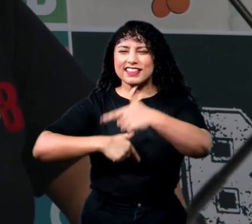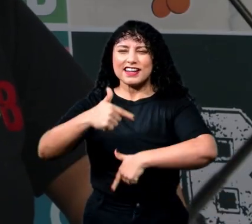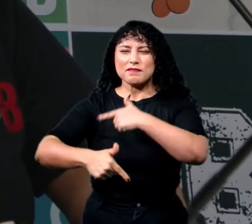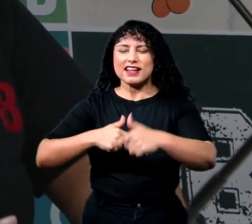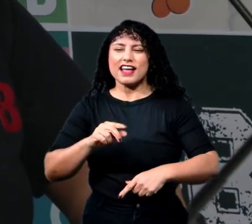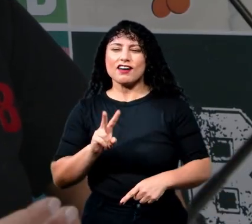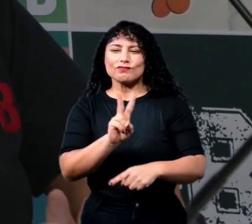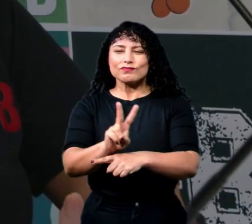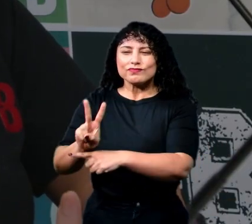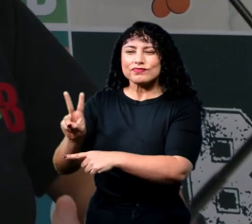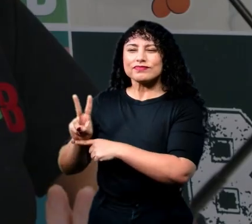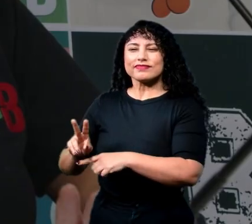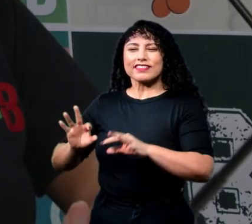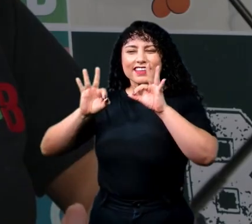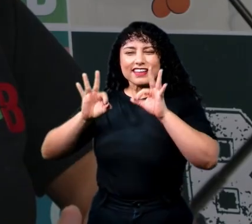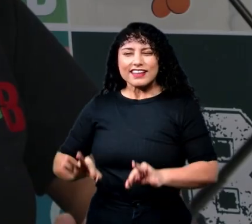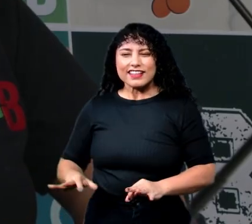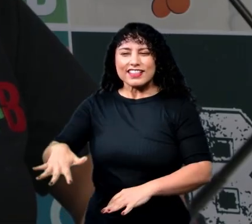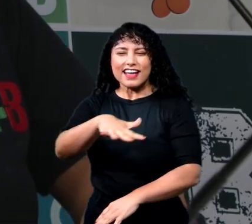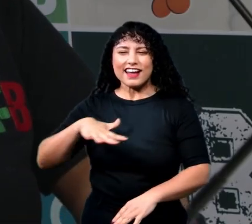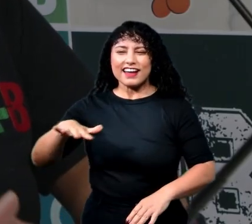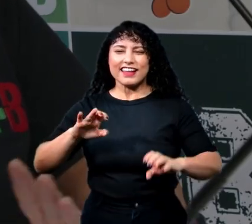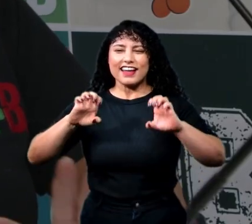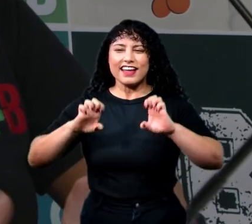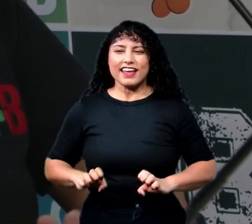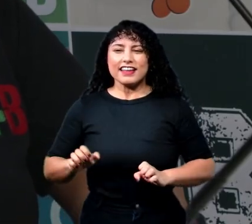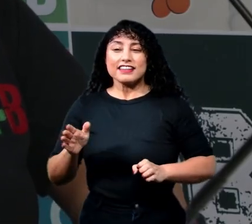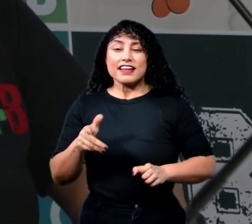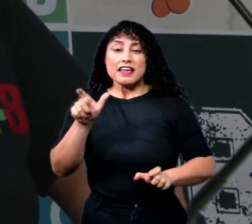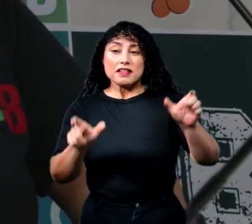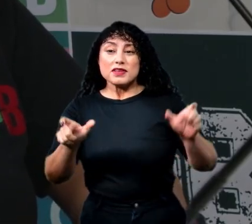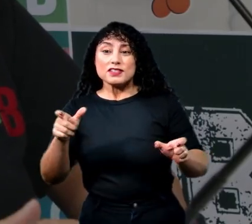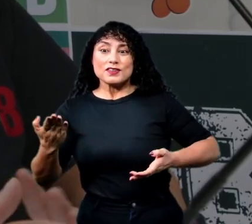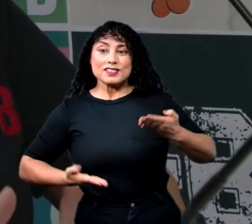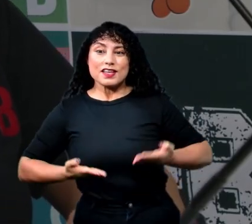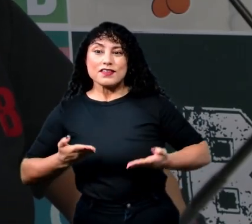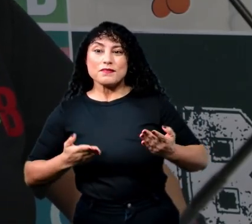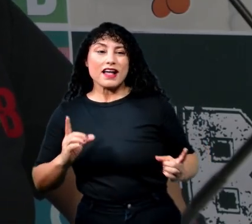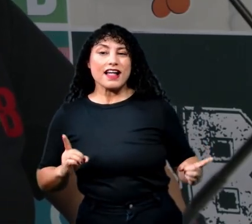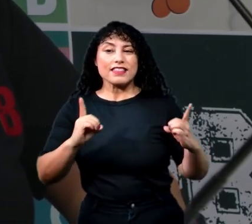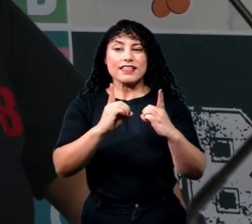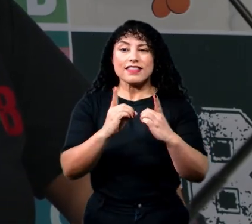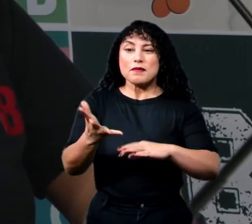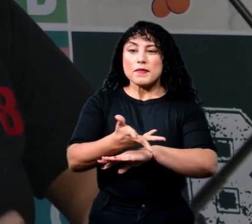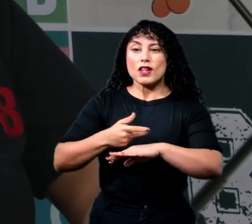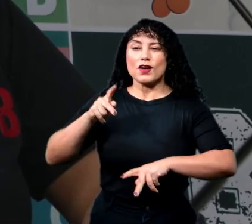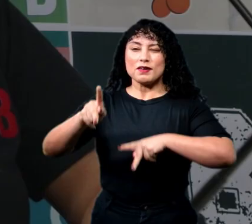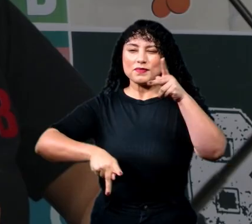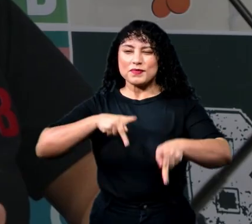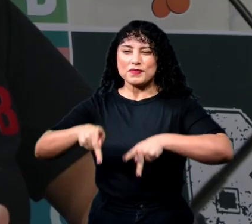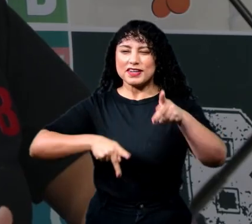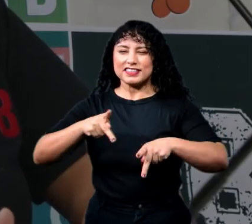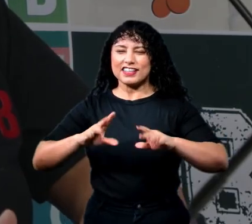cuidando dessa integridade no campo ético entre os servidores para melhor atender sempre a nossa população, sempre a